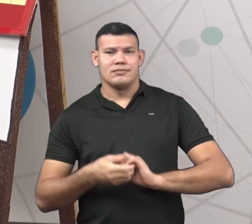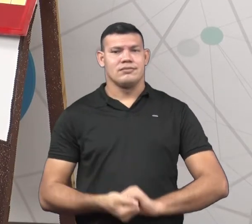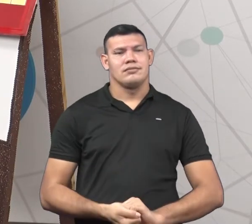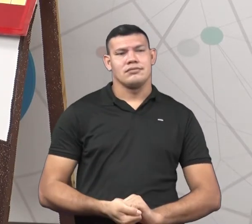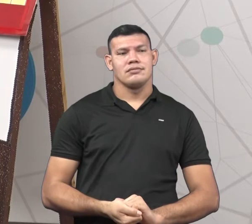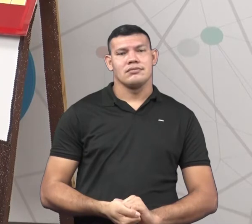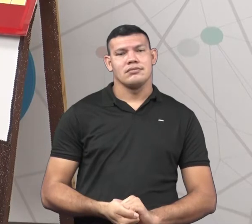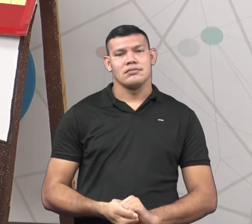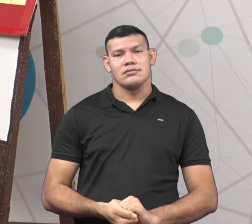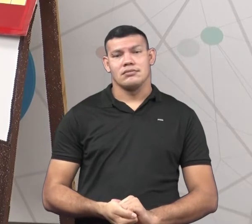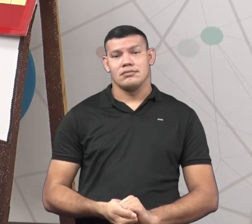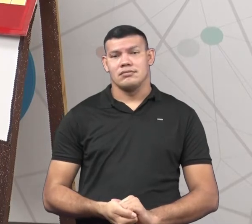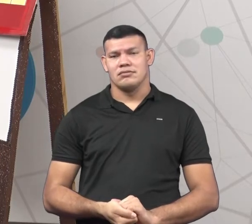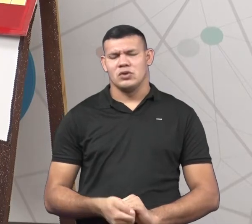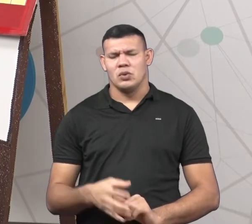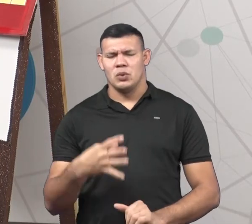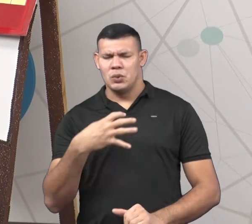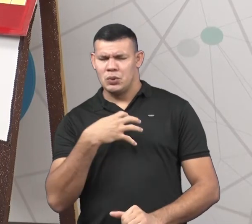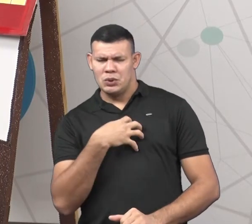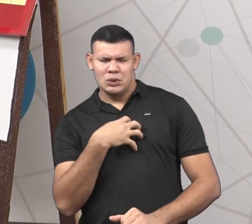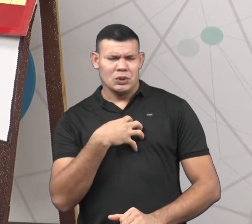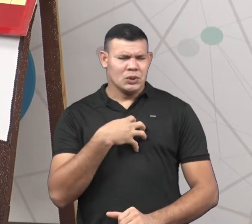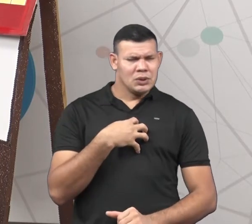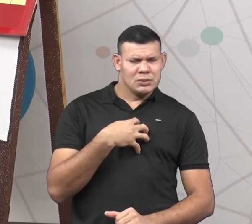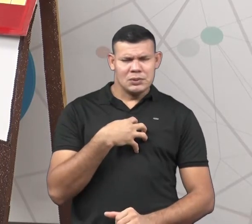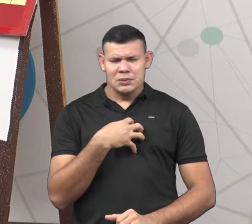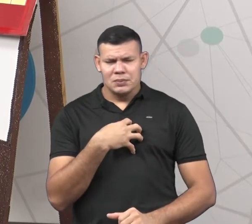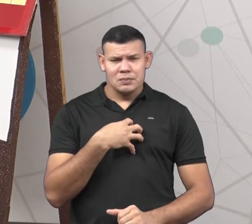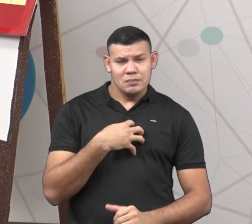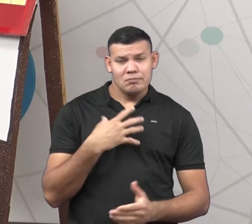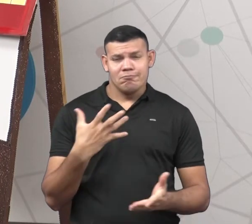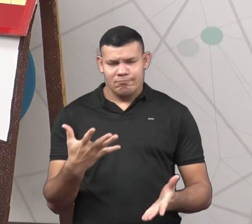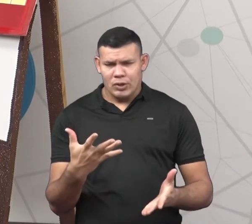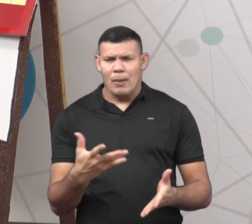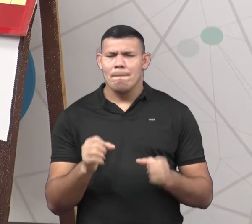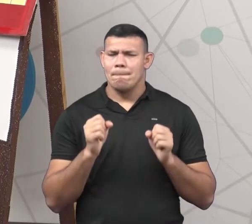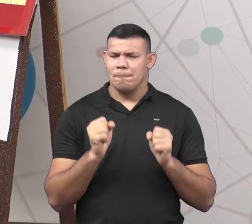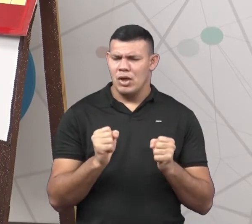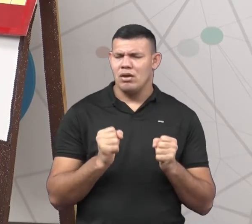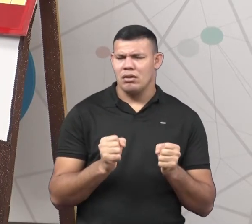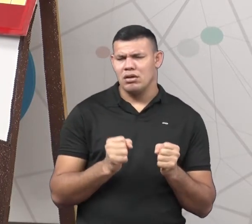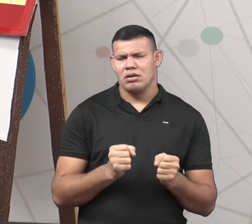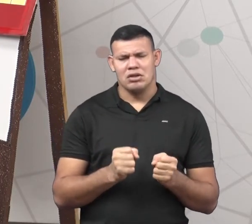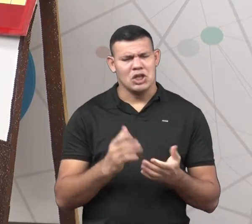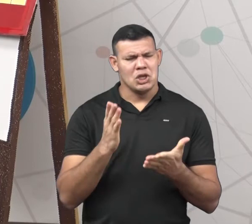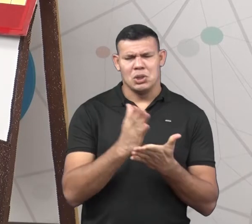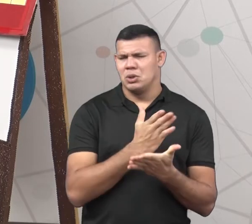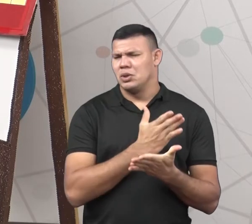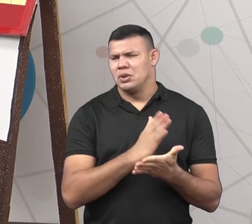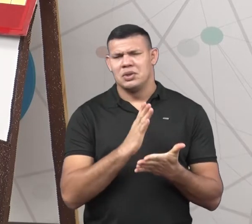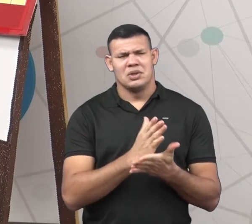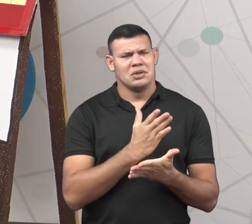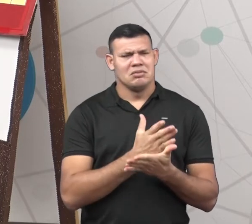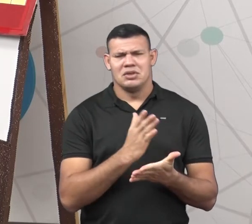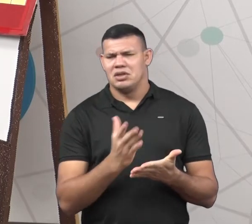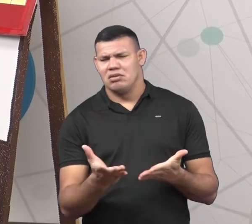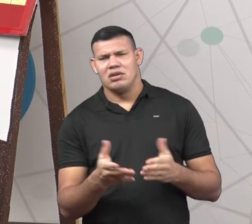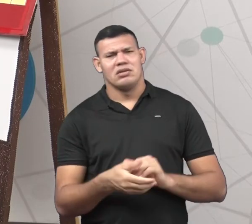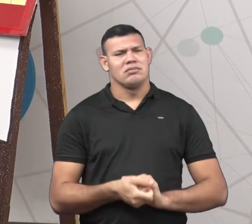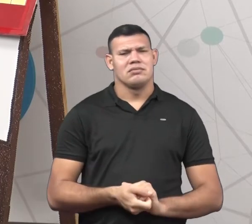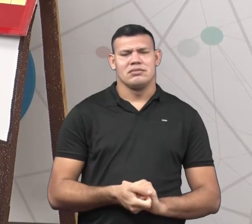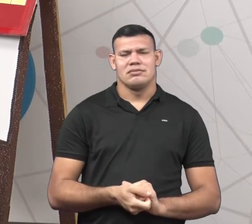E dessa mesma forma, nós podemos formar qualquer outro número em qualquer outras